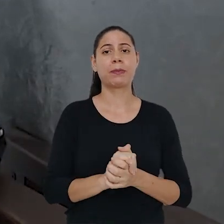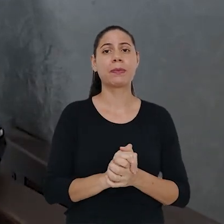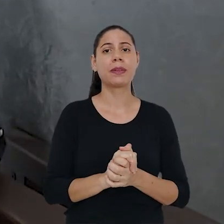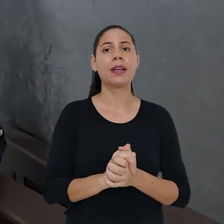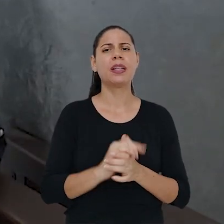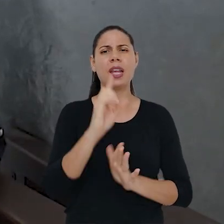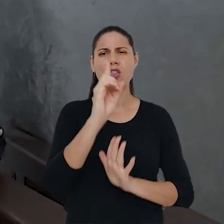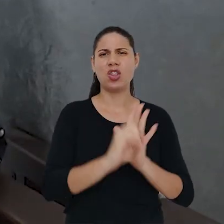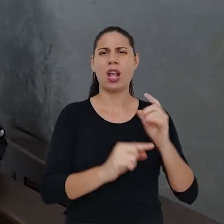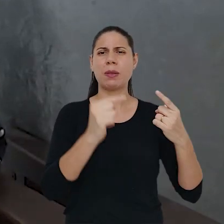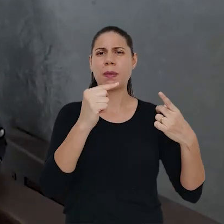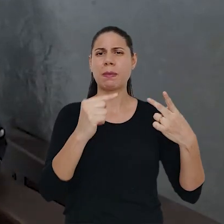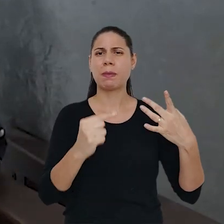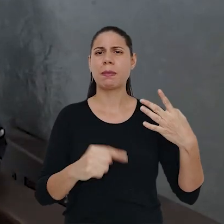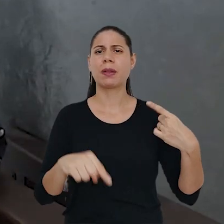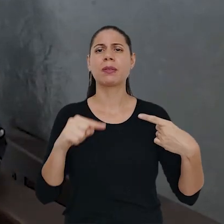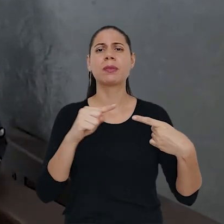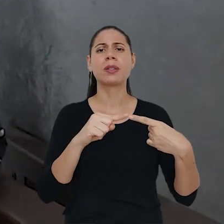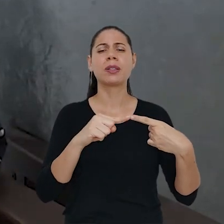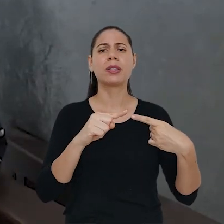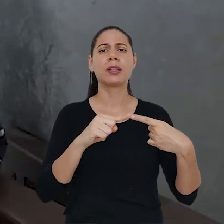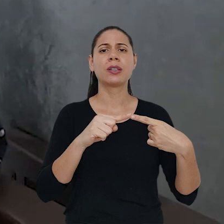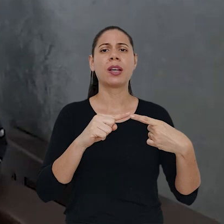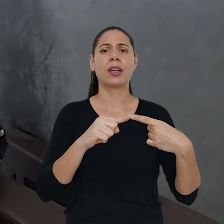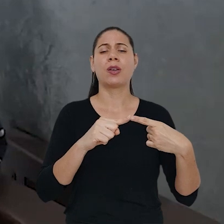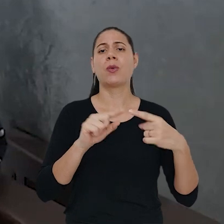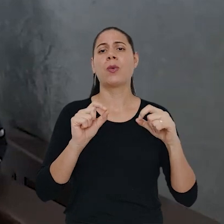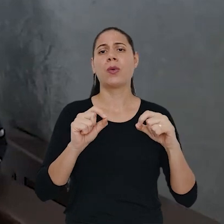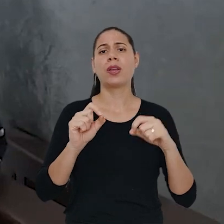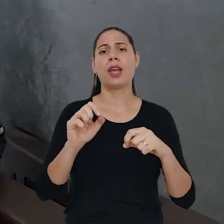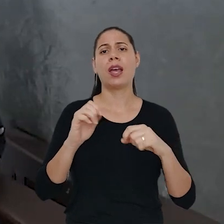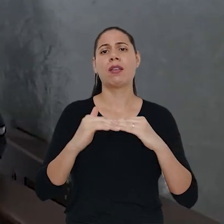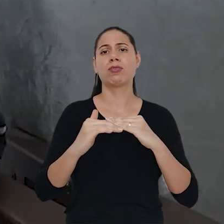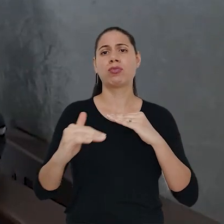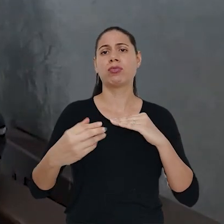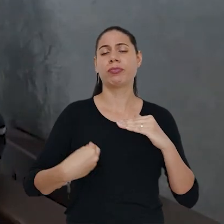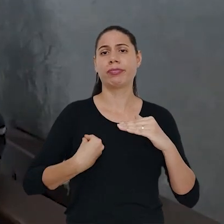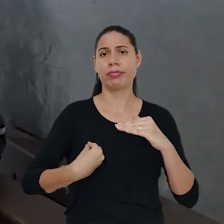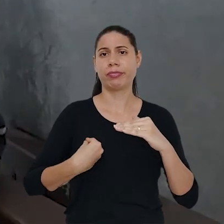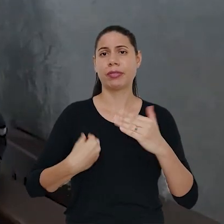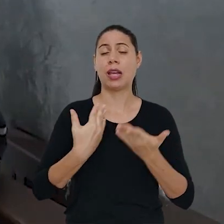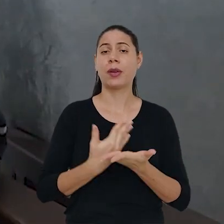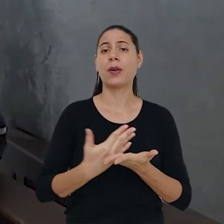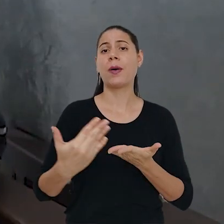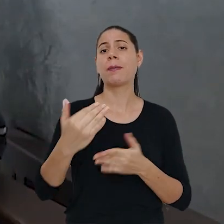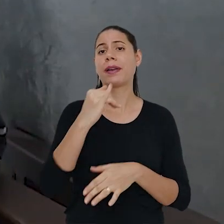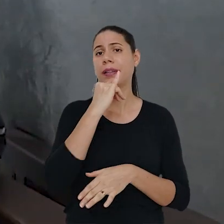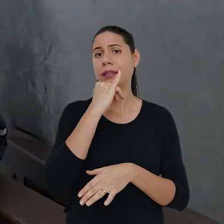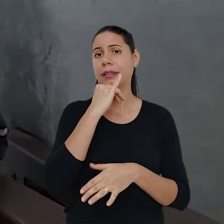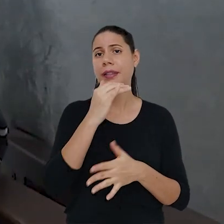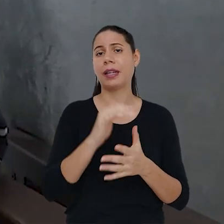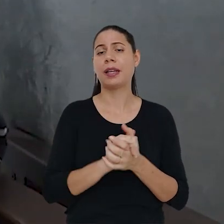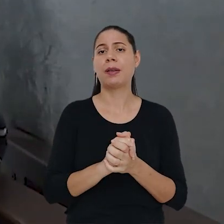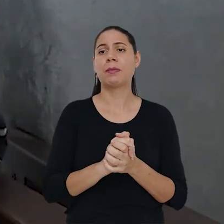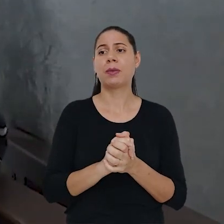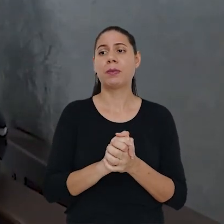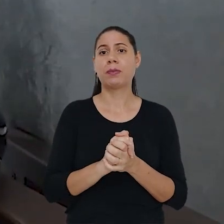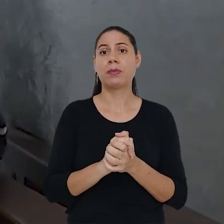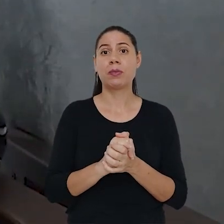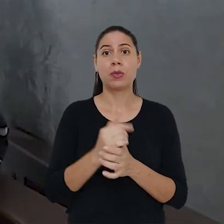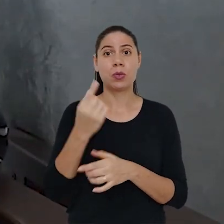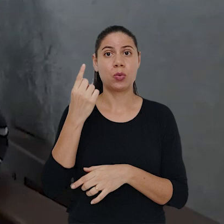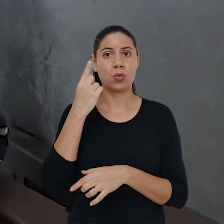Dentre esses direitos, podemos destacar aí a estabilidade da gestante, que começa a fluir a partir